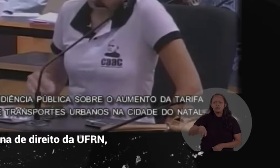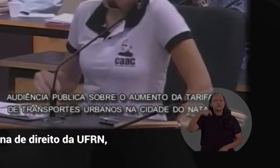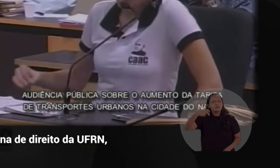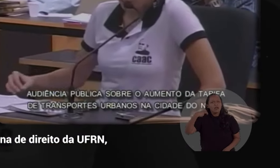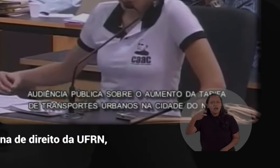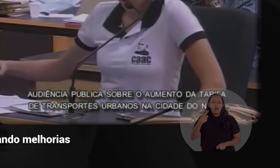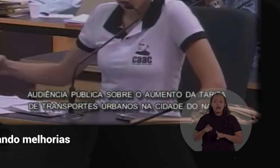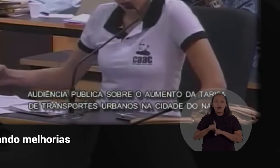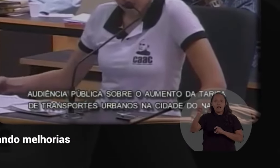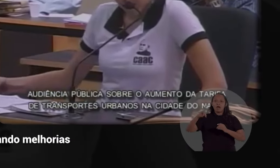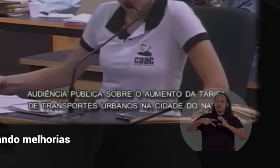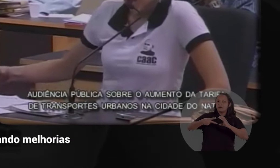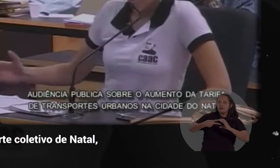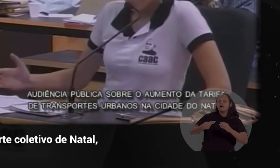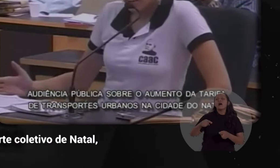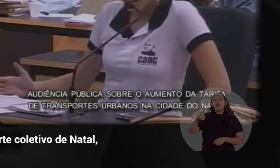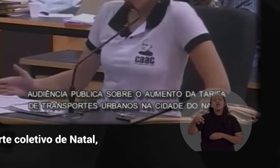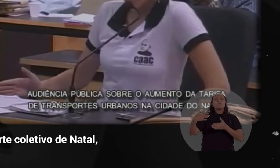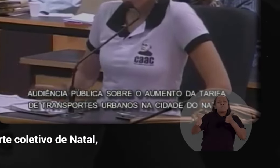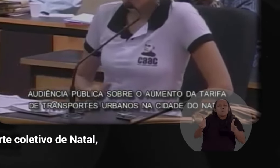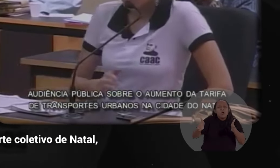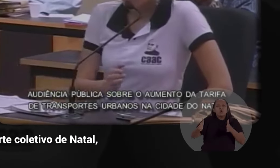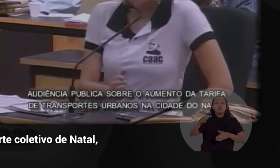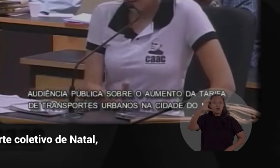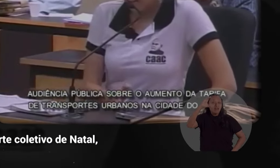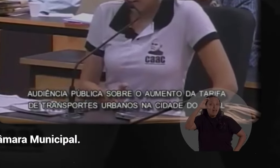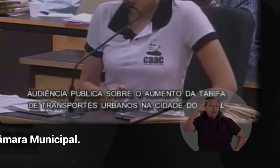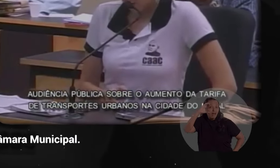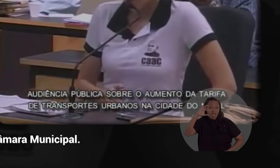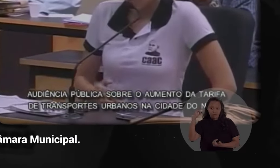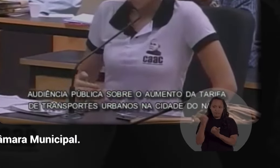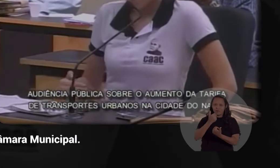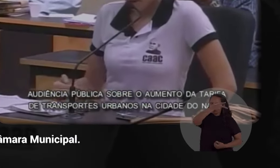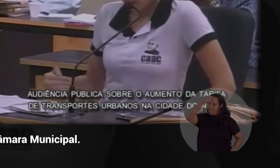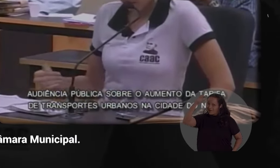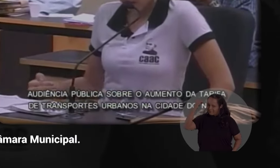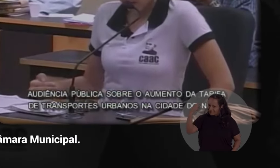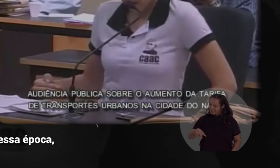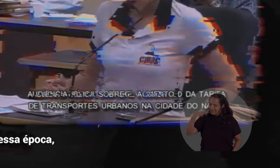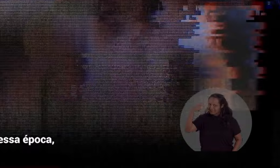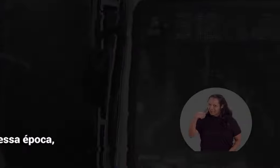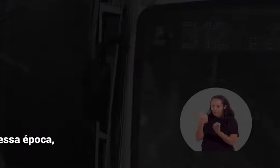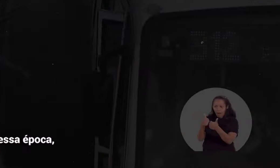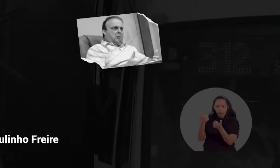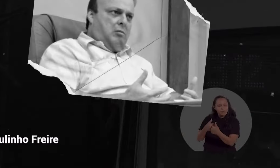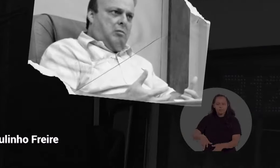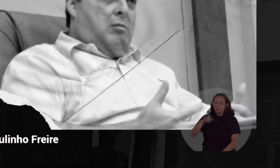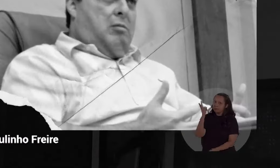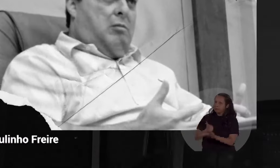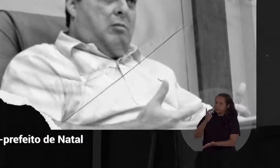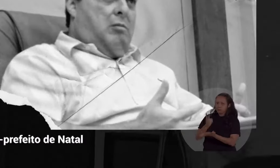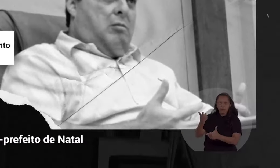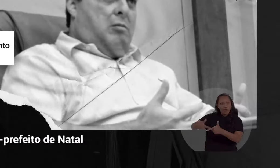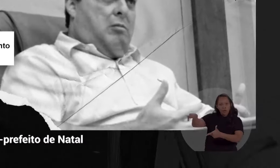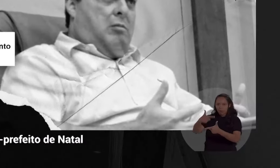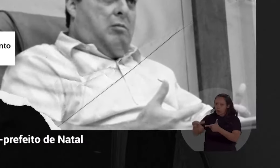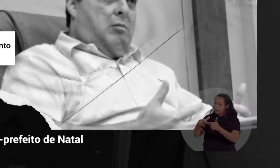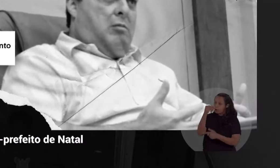da UFRN, cobrando melhorias no transporte coletivo de Natal lá na Câmara Municipal. Nessa época, Paulinho Freire